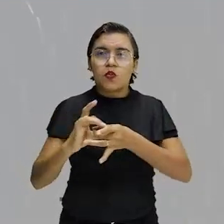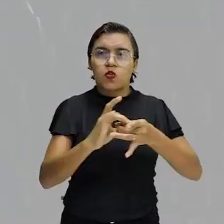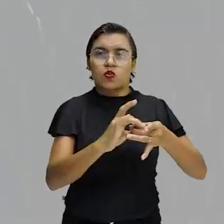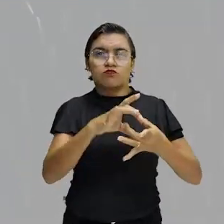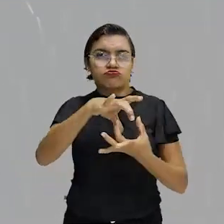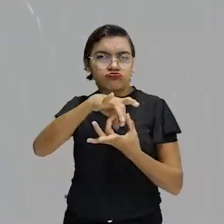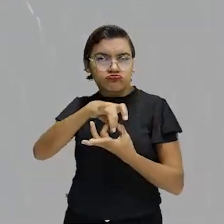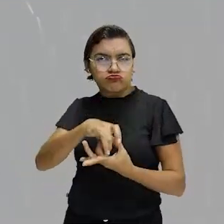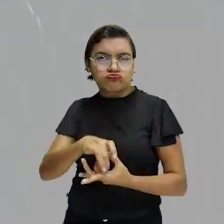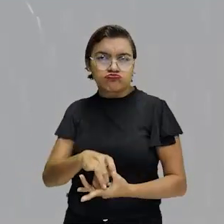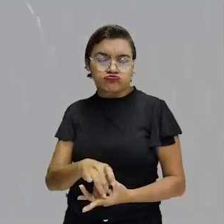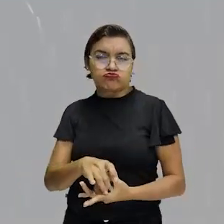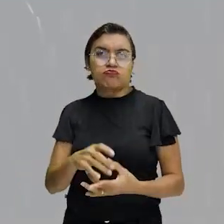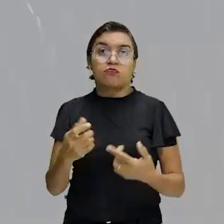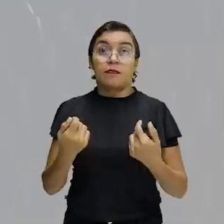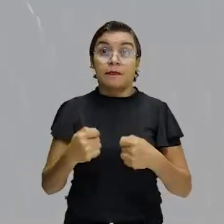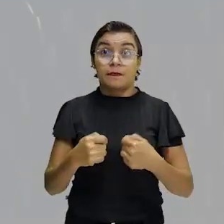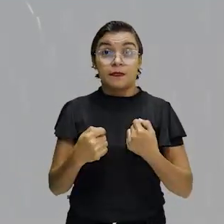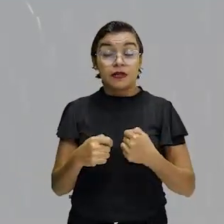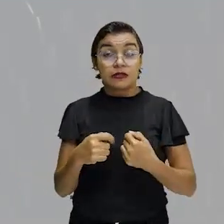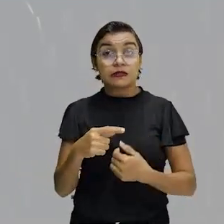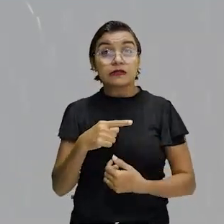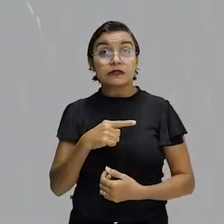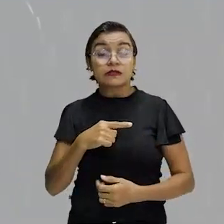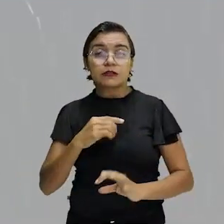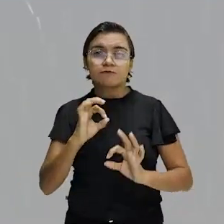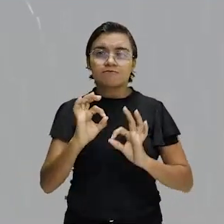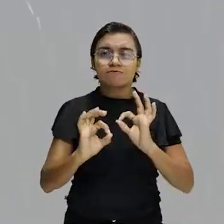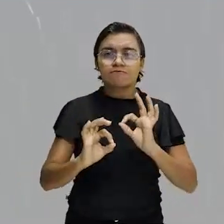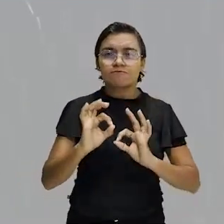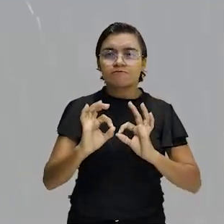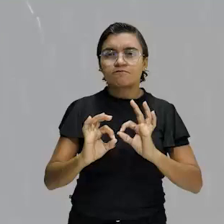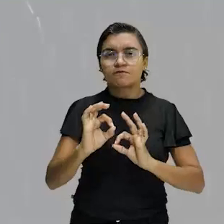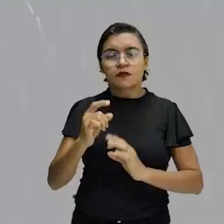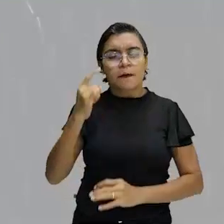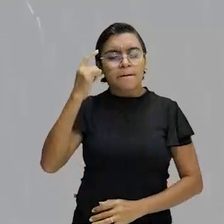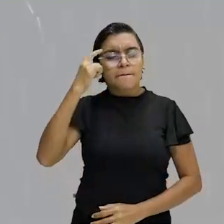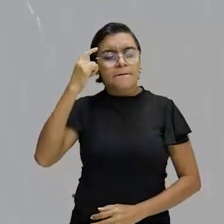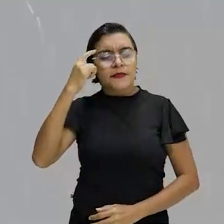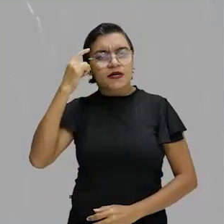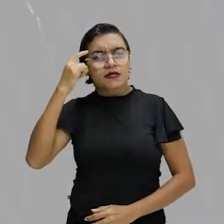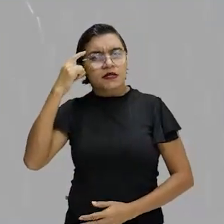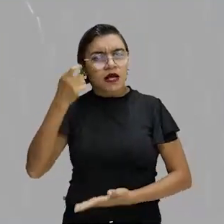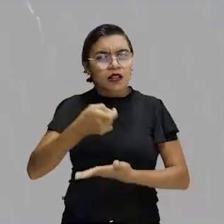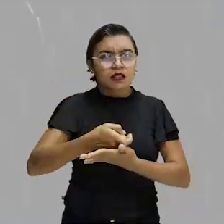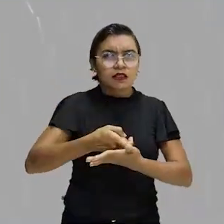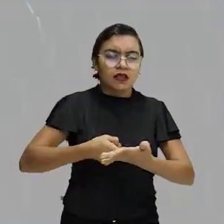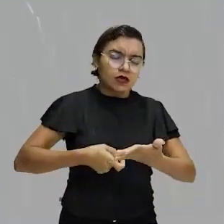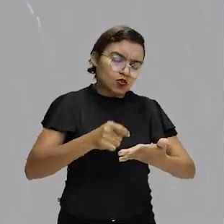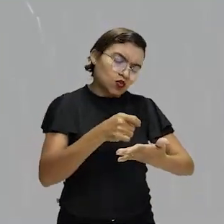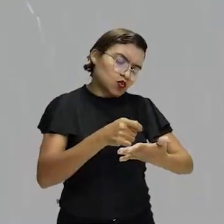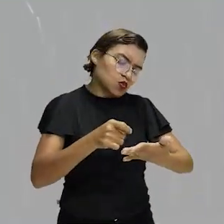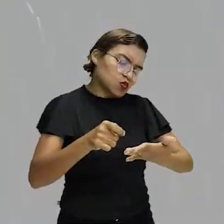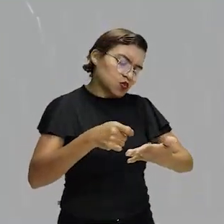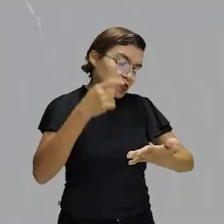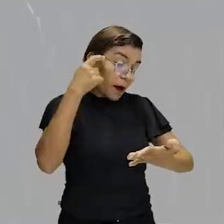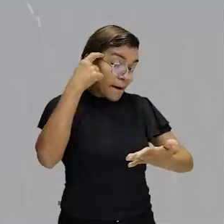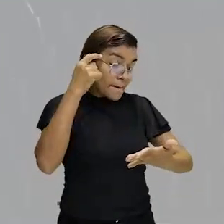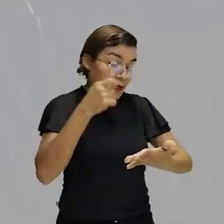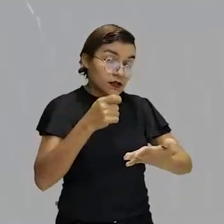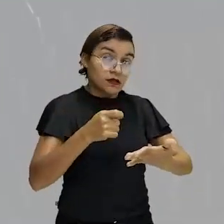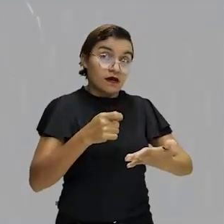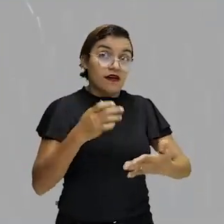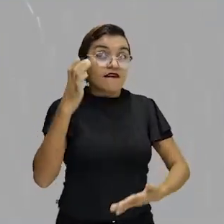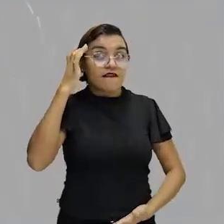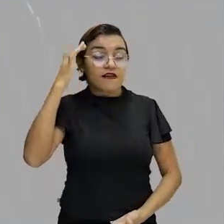coerente, é necessário que a gente tenha um planejamento, que a gente pense nessa elaboração. Então, é muito mais fácil escrever um texto